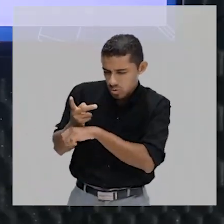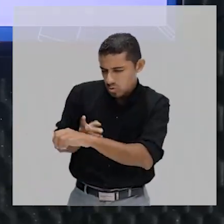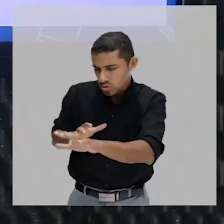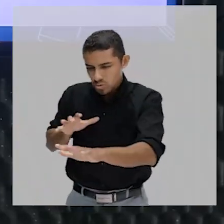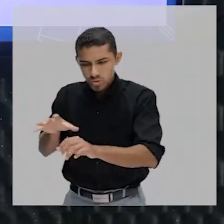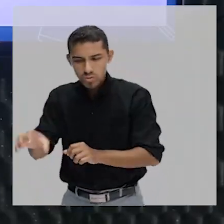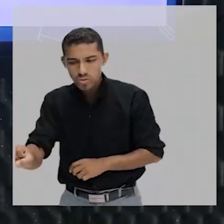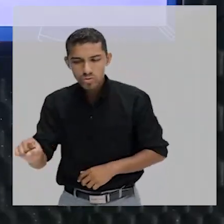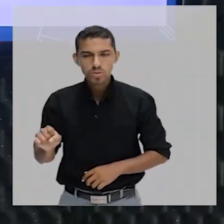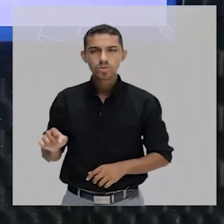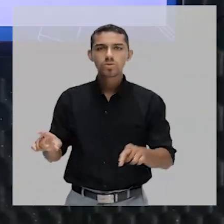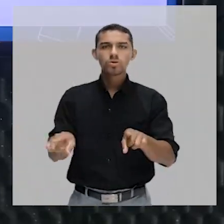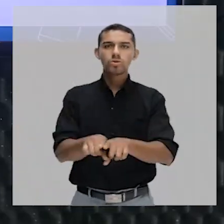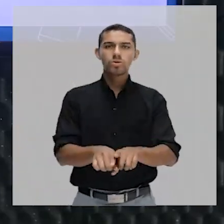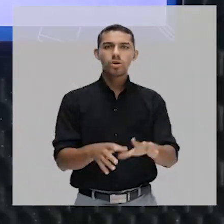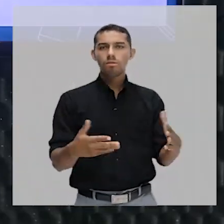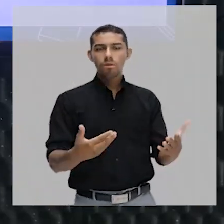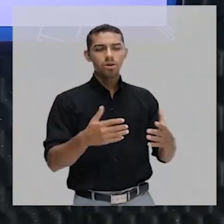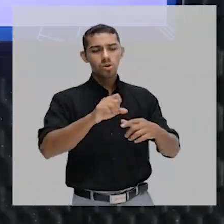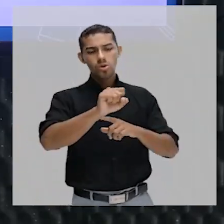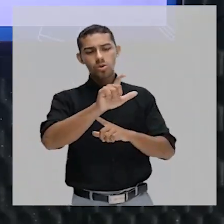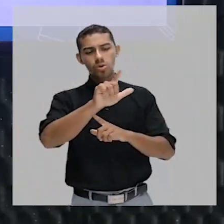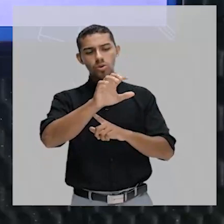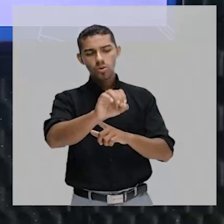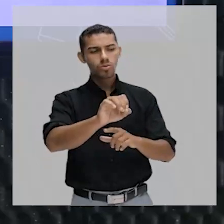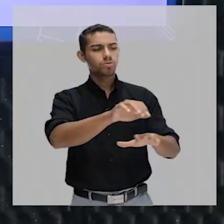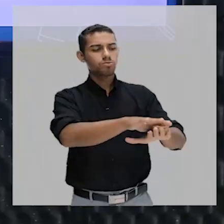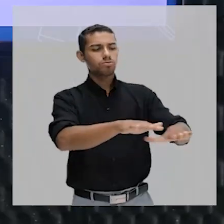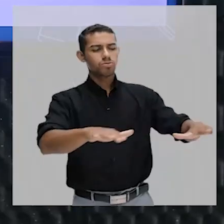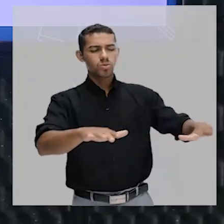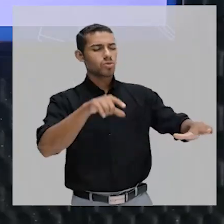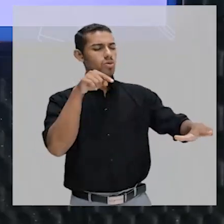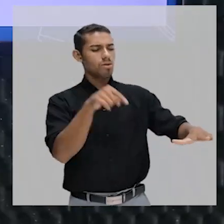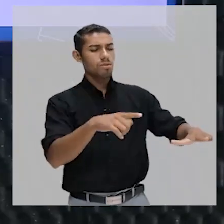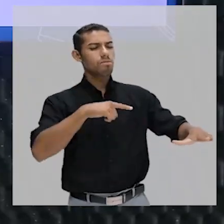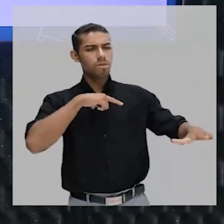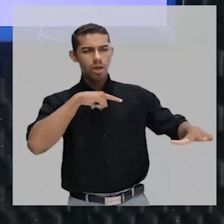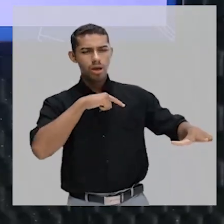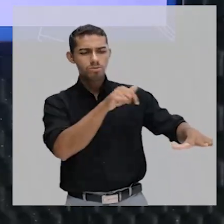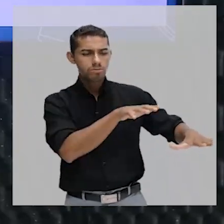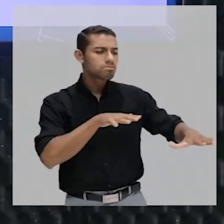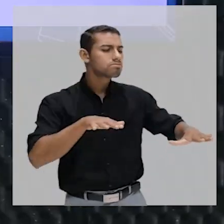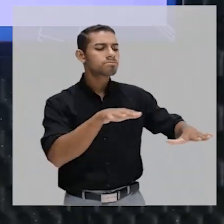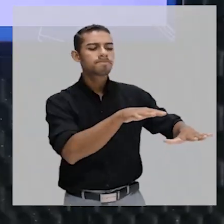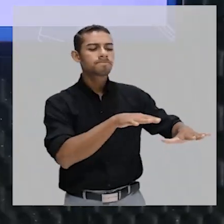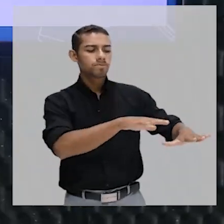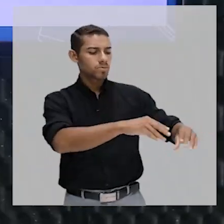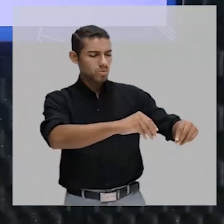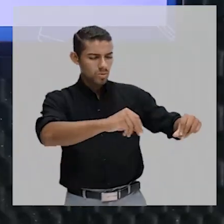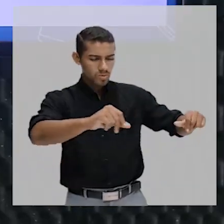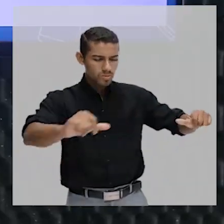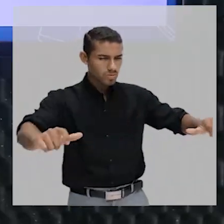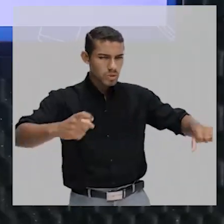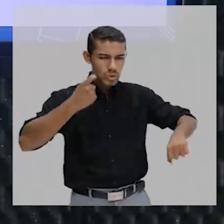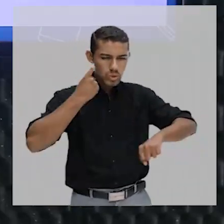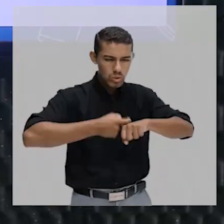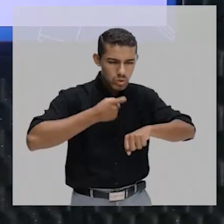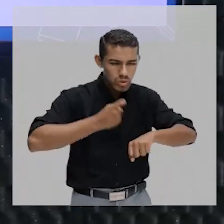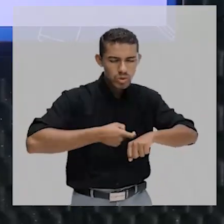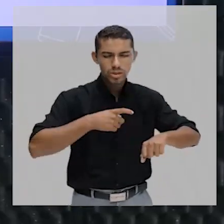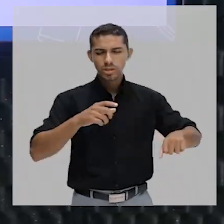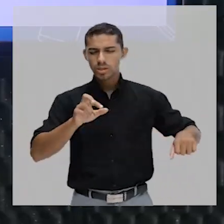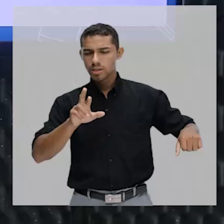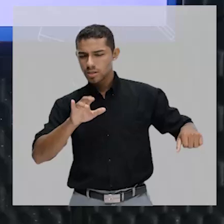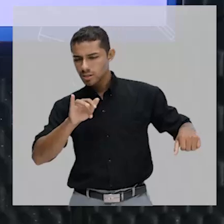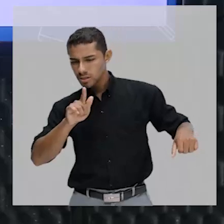dar uma estudada aqui na região do solo e eu percebo aqui que aqui eu tenho, por exemplo, uma área de um solo mais rígido, né? Por exemplo, em